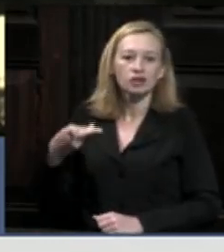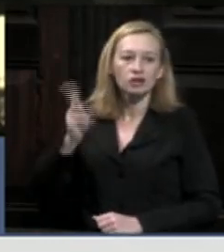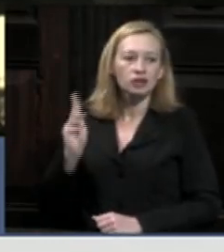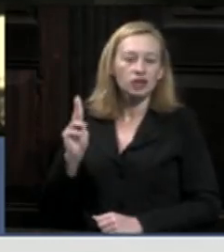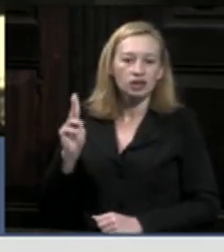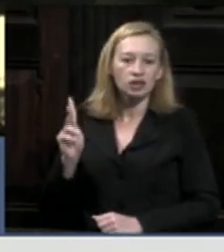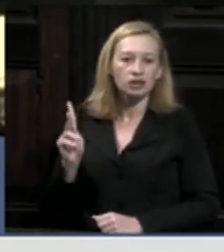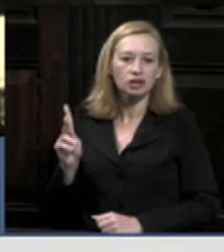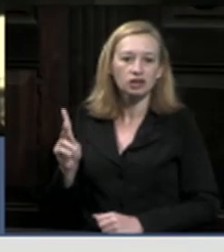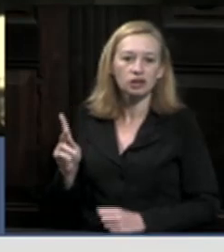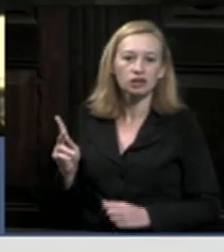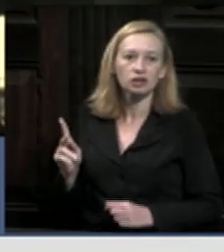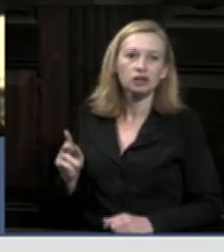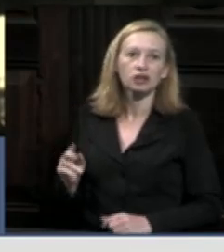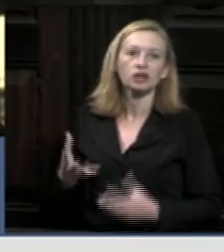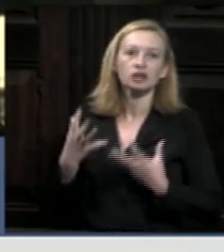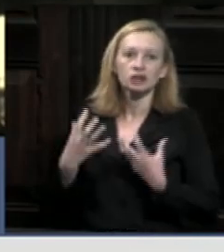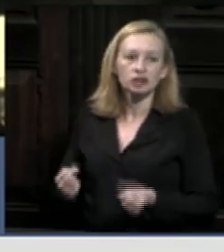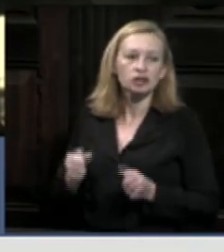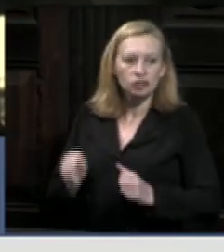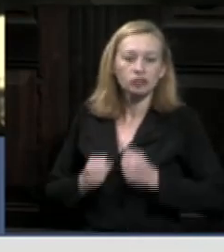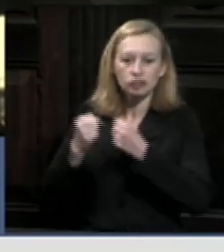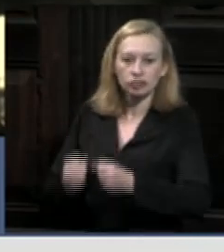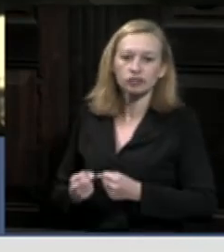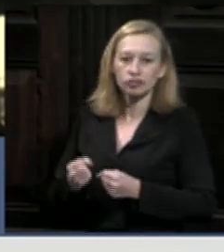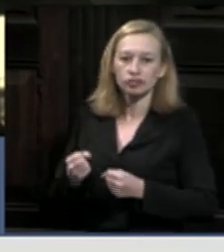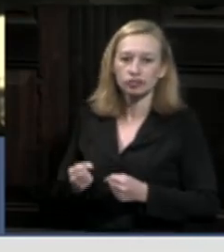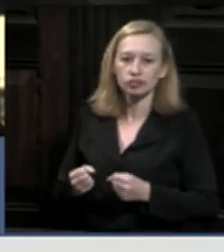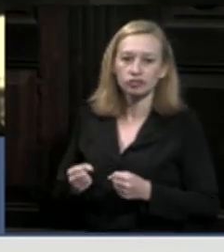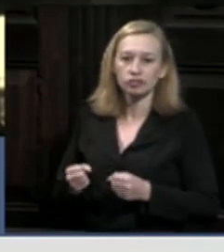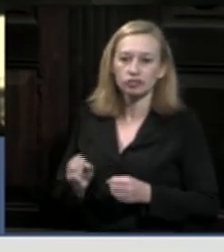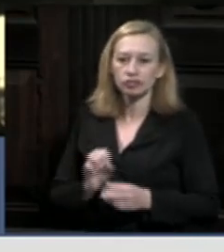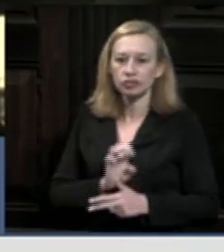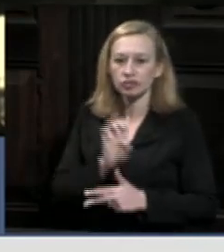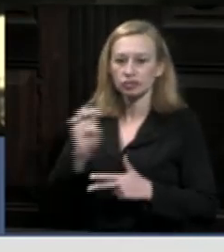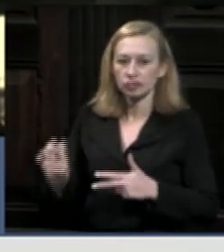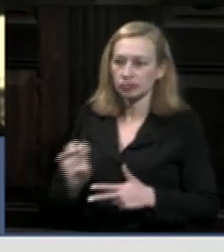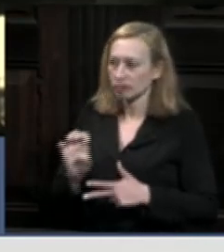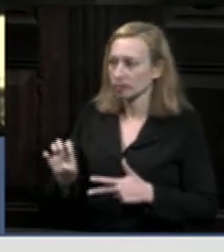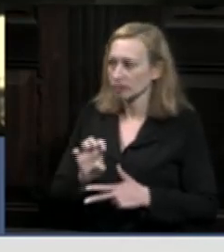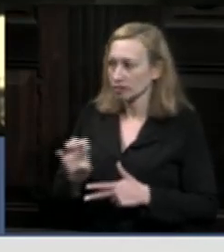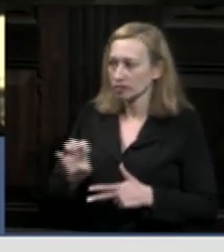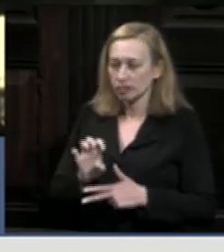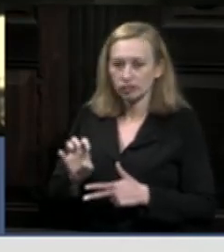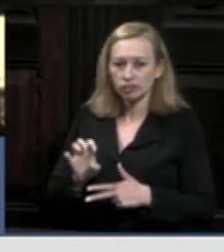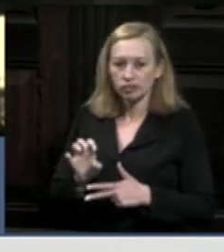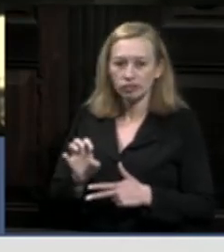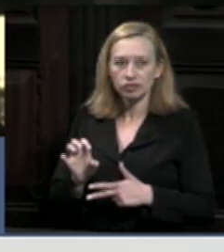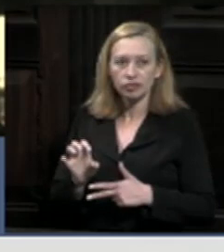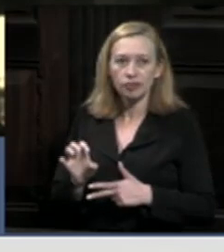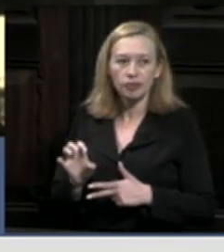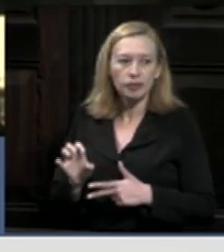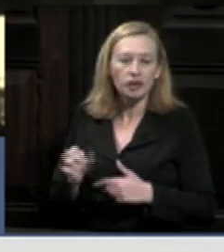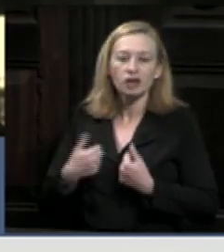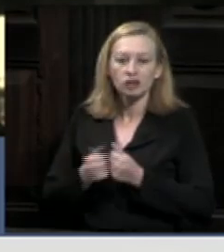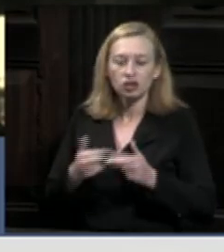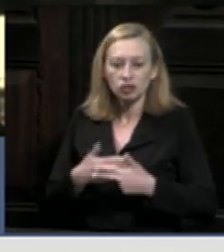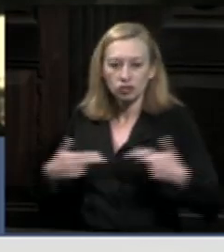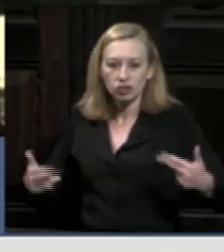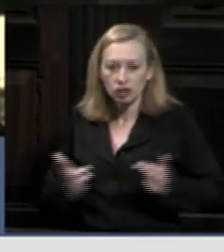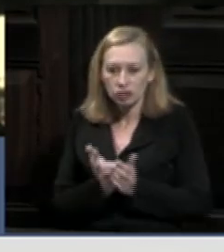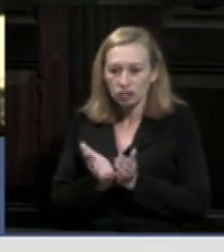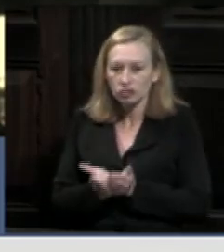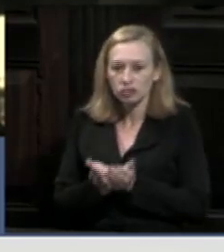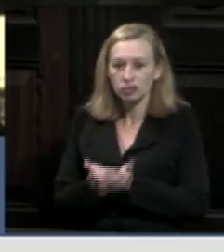autoriza o poder executivo a providência junto às concessionárias de serviços públicos de transporte de passageiros metroviários e